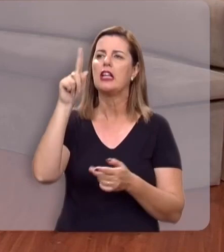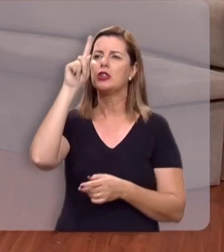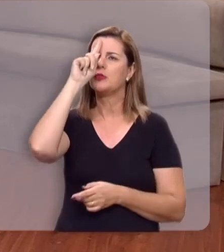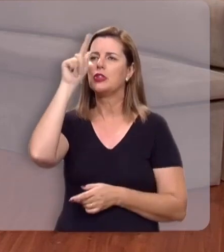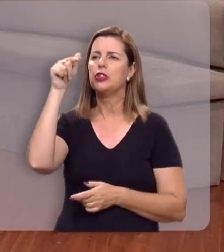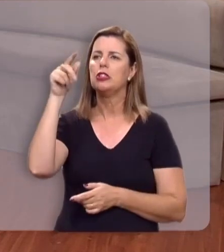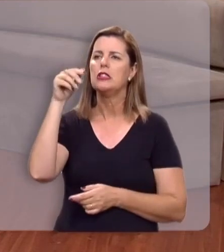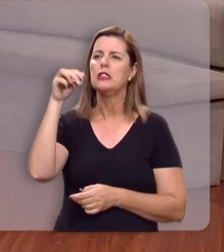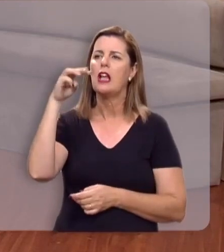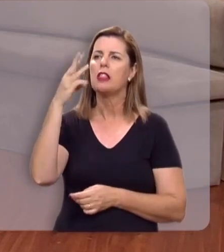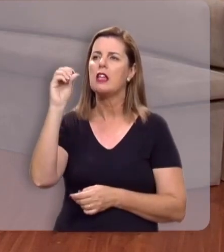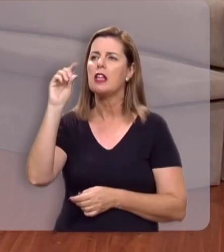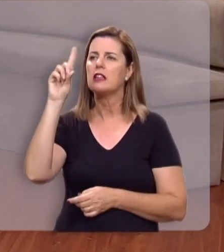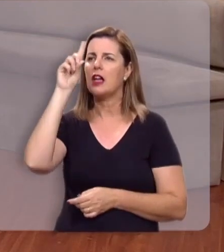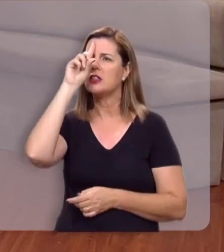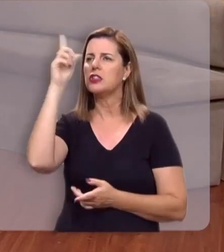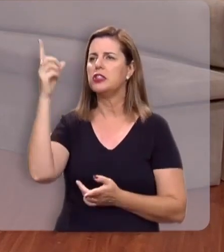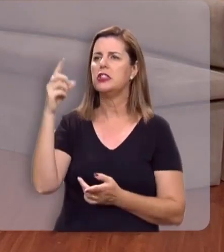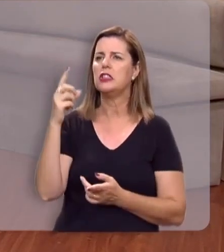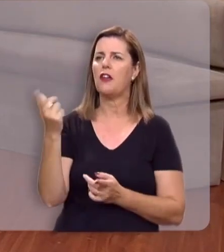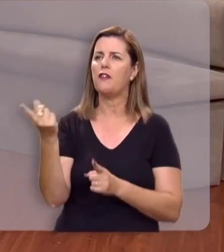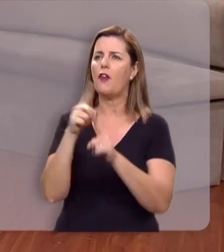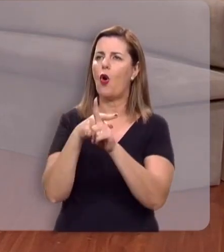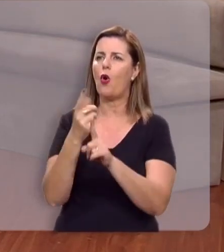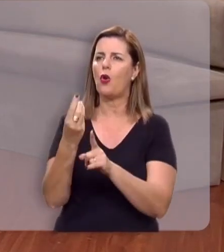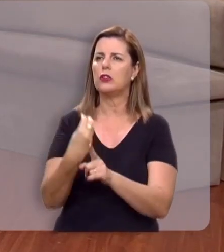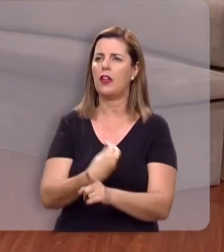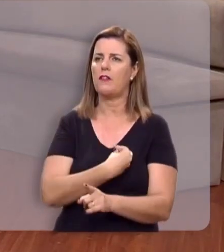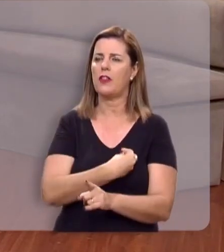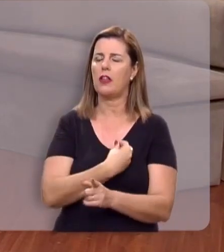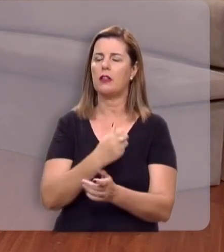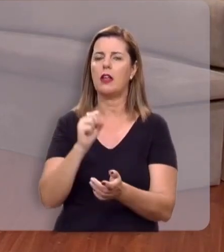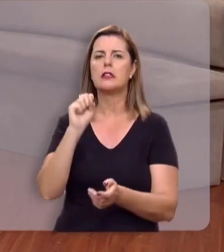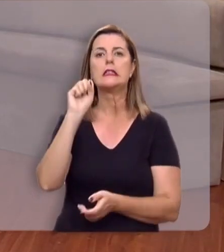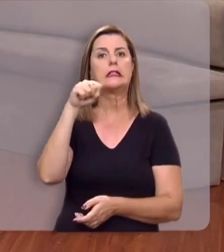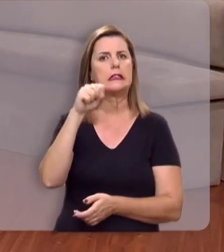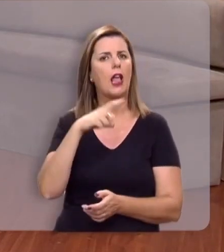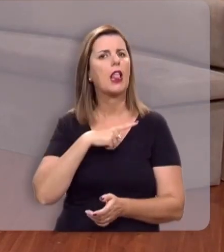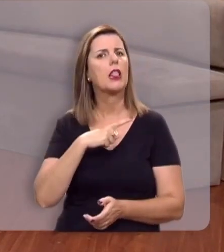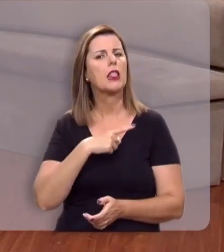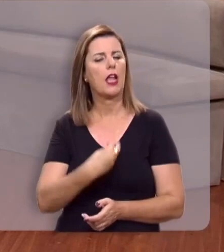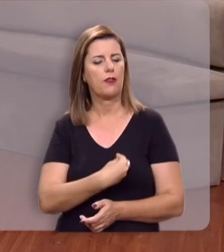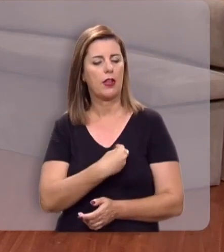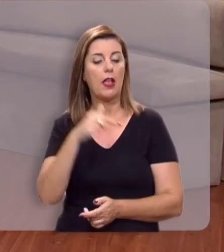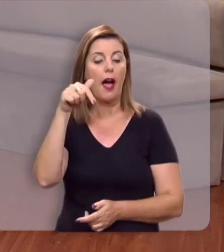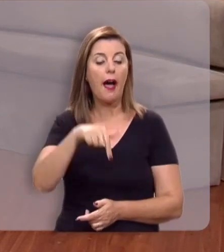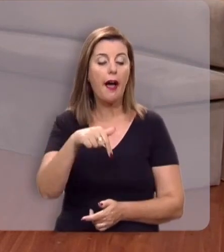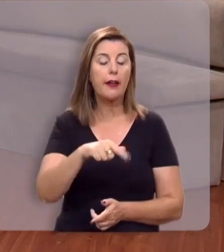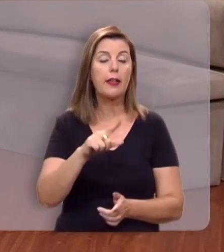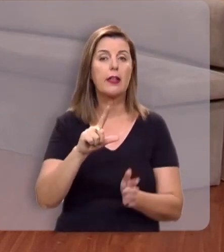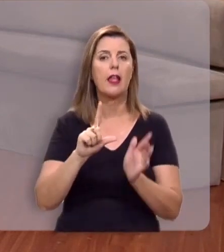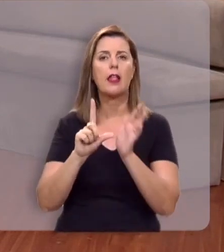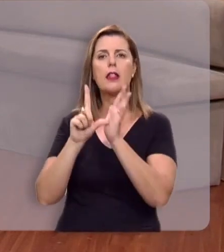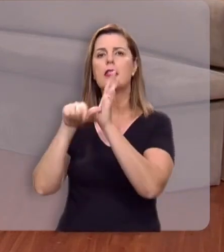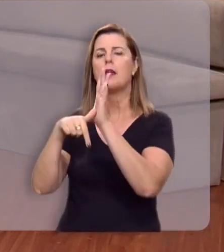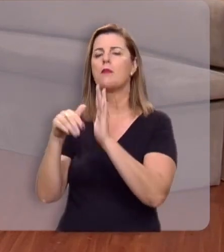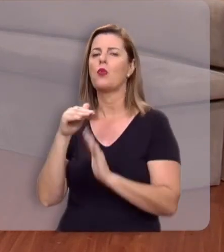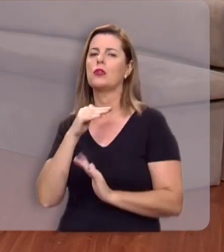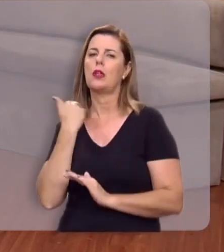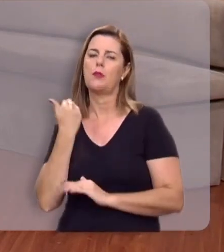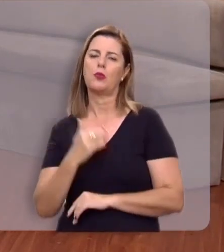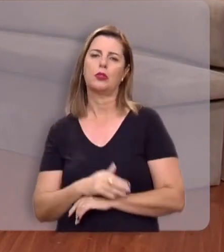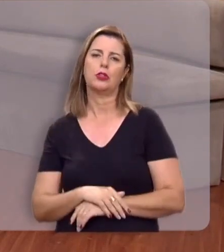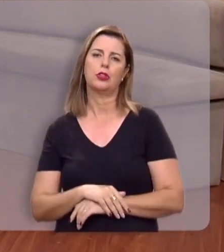não tem purgatório, não tem reencarnação, não tem aniquilamento. Existe sim uma vida aqui e uma vida depois